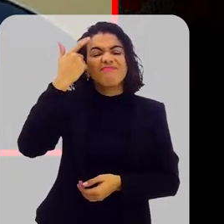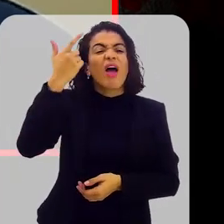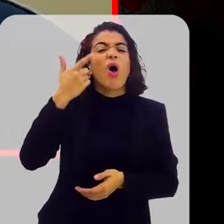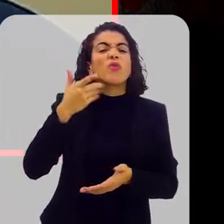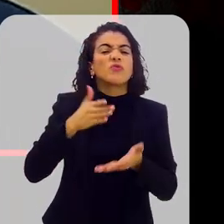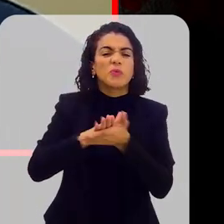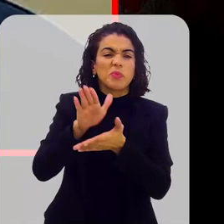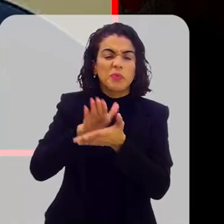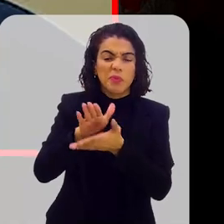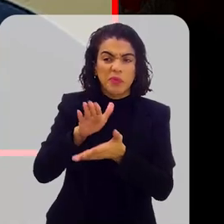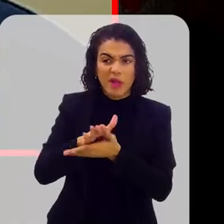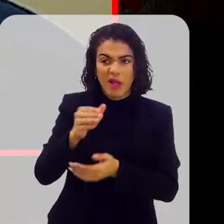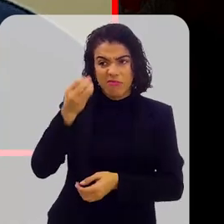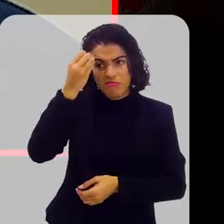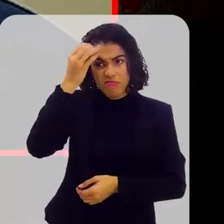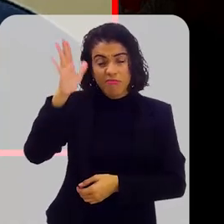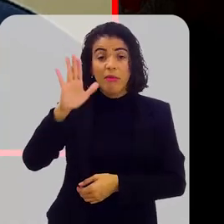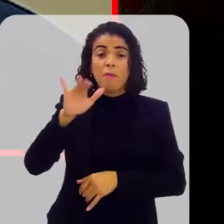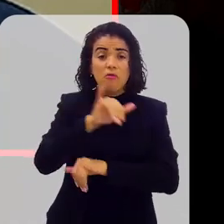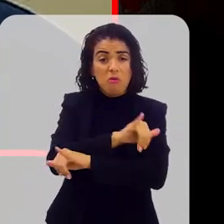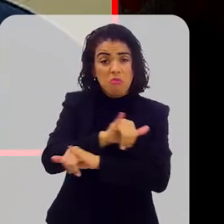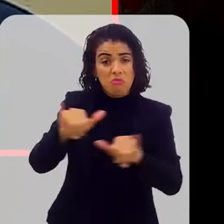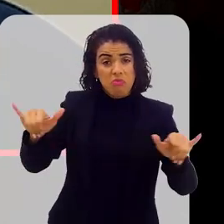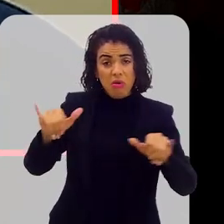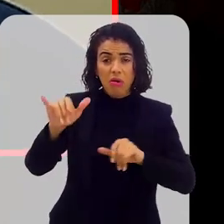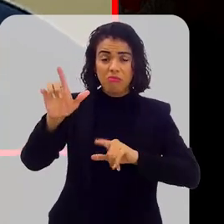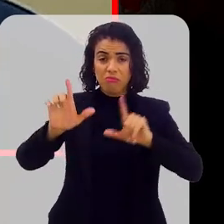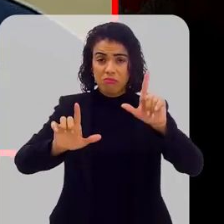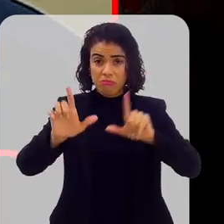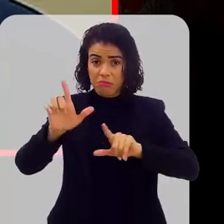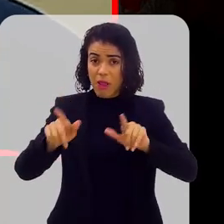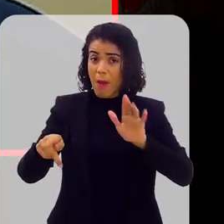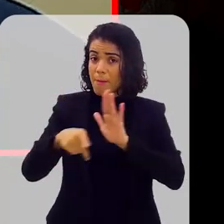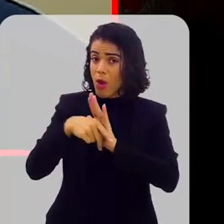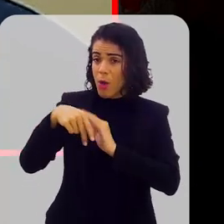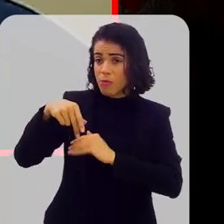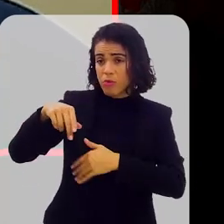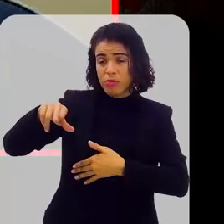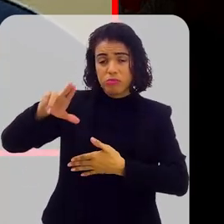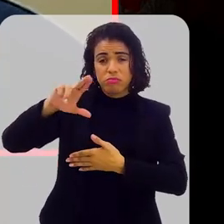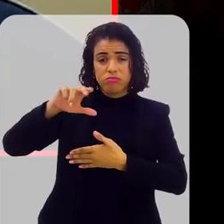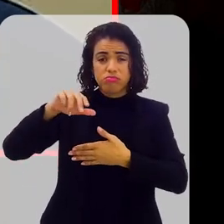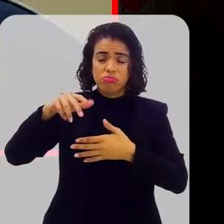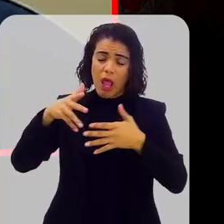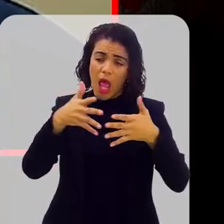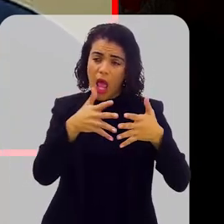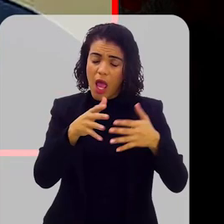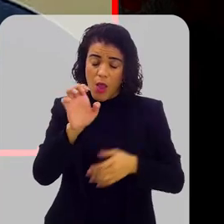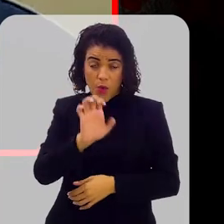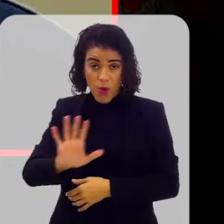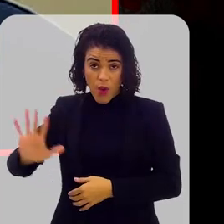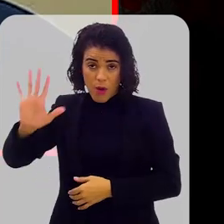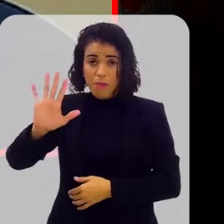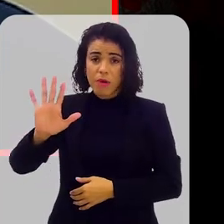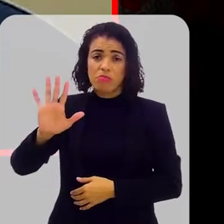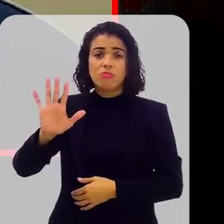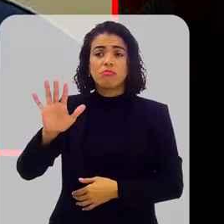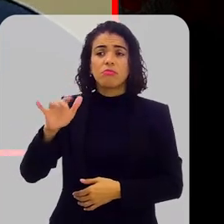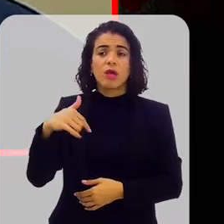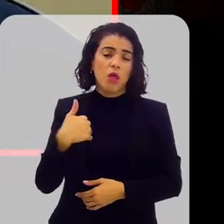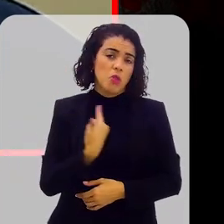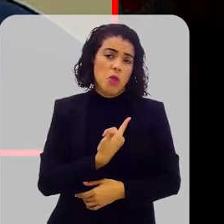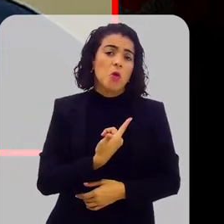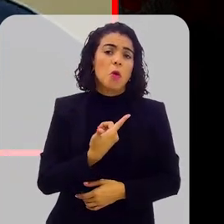Vai estar me falando agora o local onde foi publicado, mas foi muito difundido na mídia. Mas é um estudo nórdico, tá? Dos países nórdicos ali na